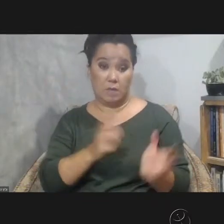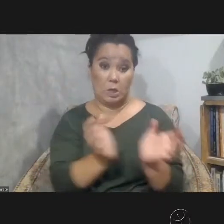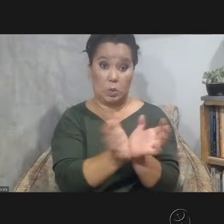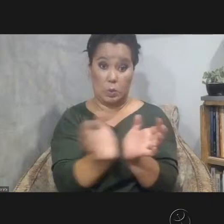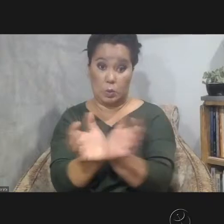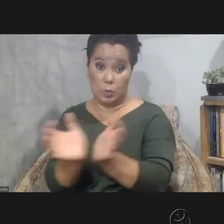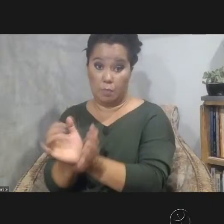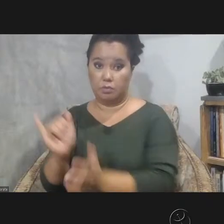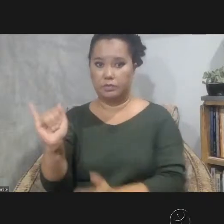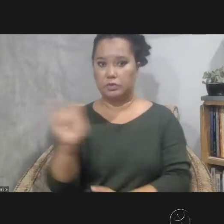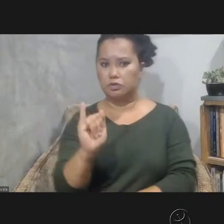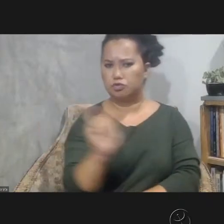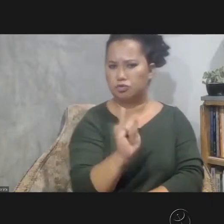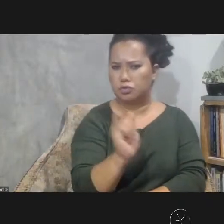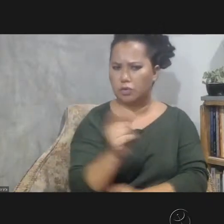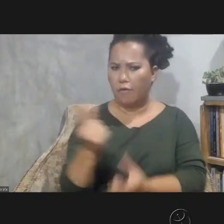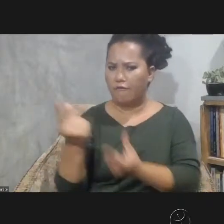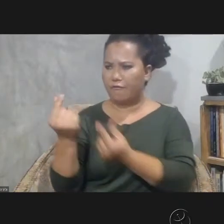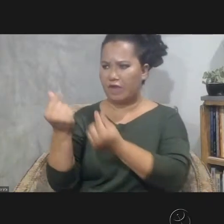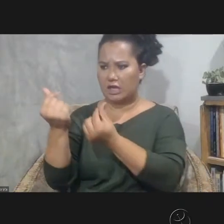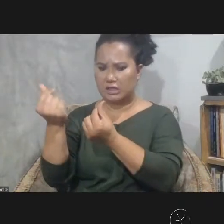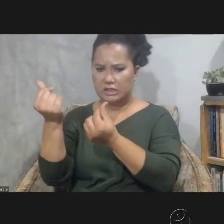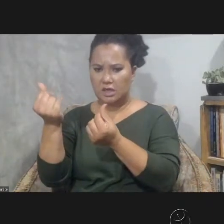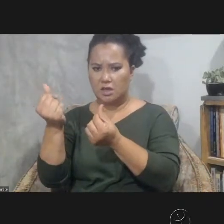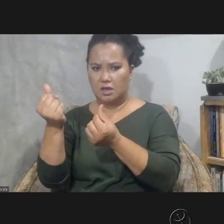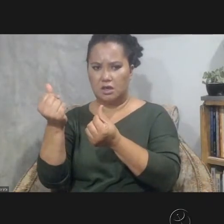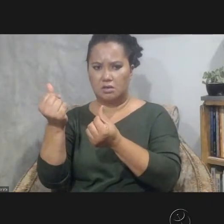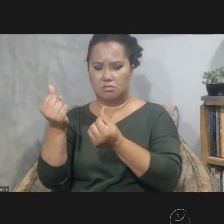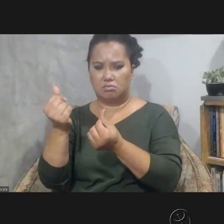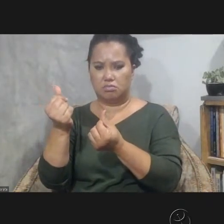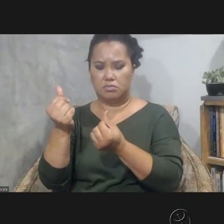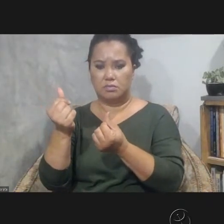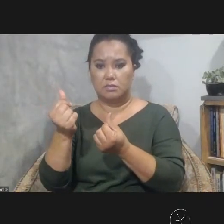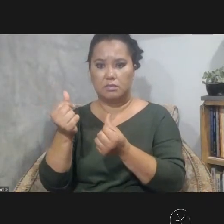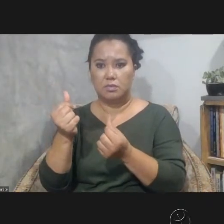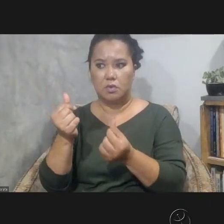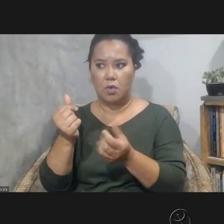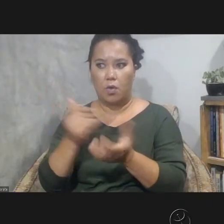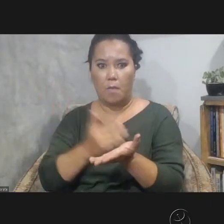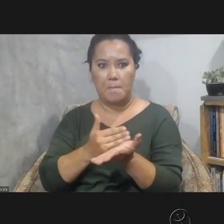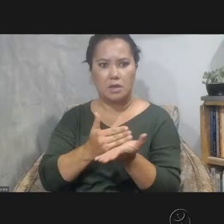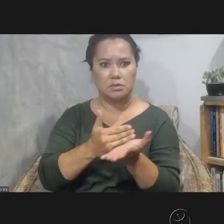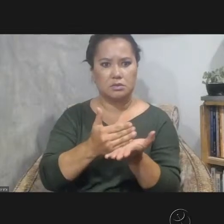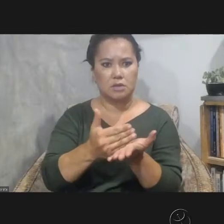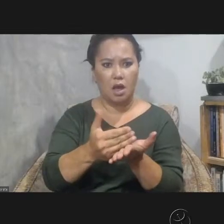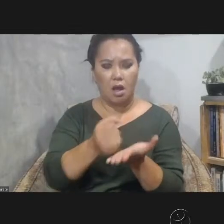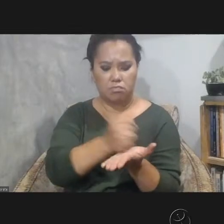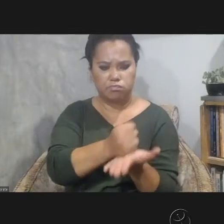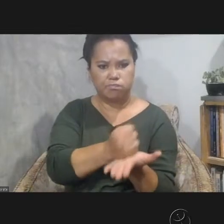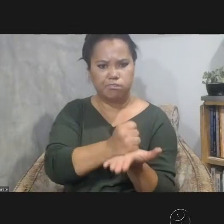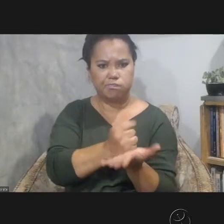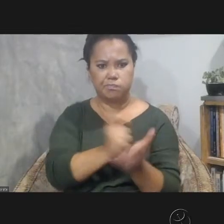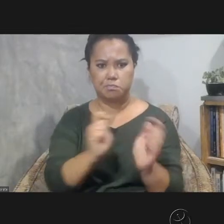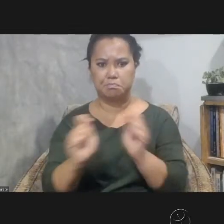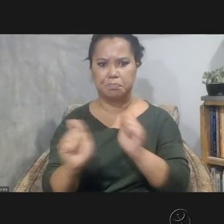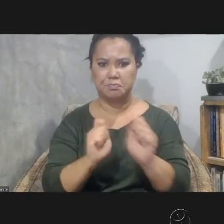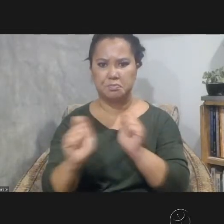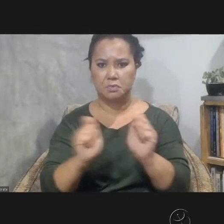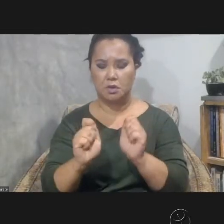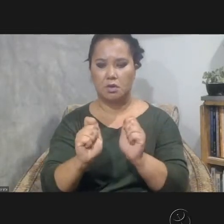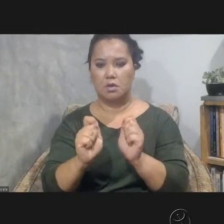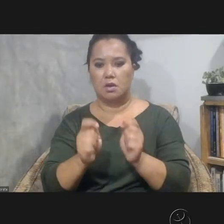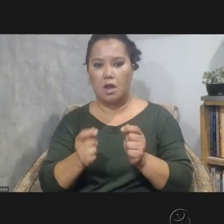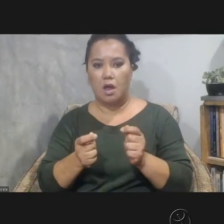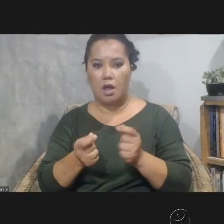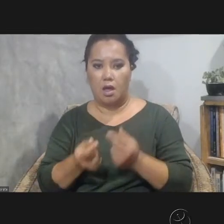explodiram em escala e se tornaram parte dominante da economia, causando crises